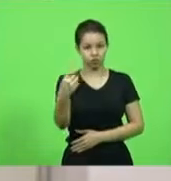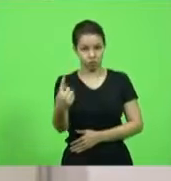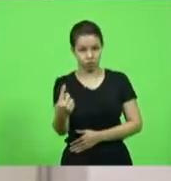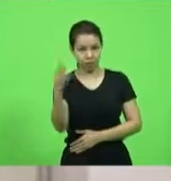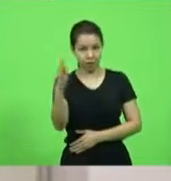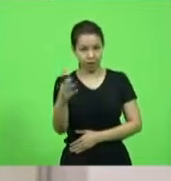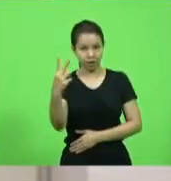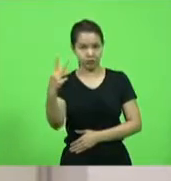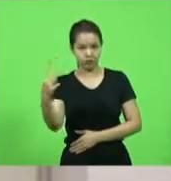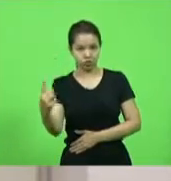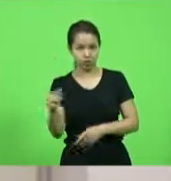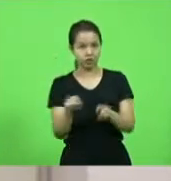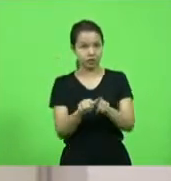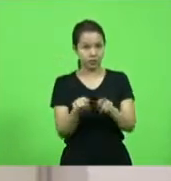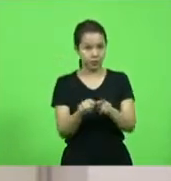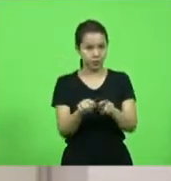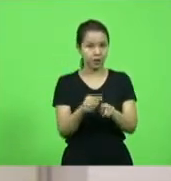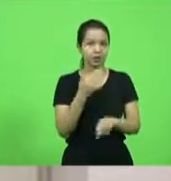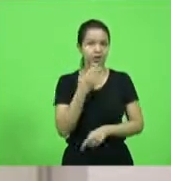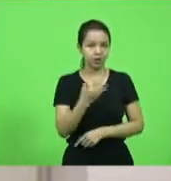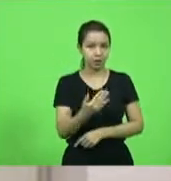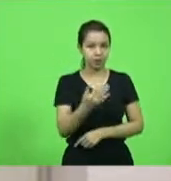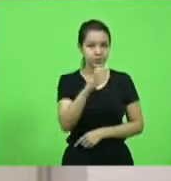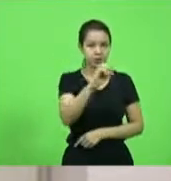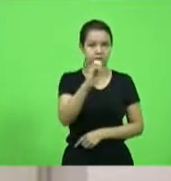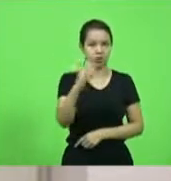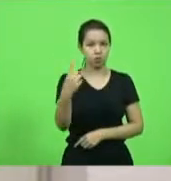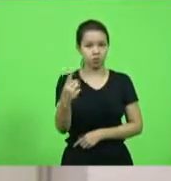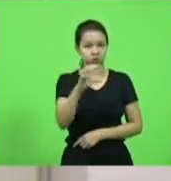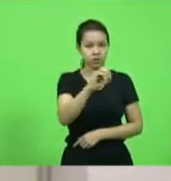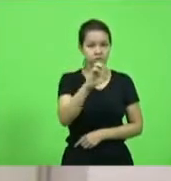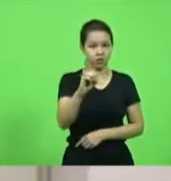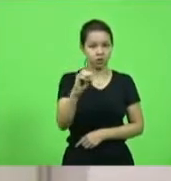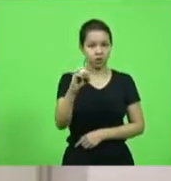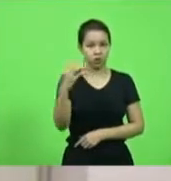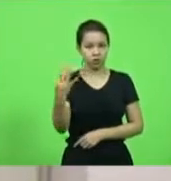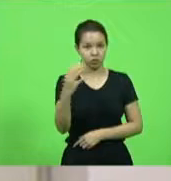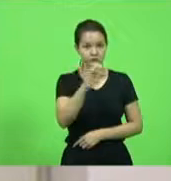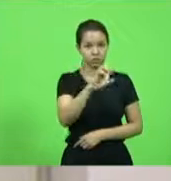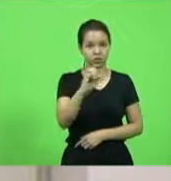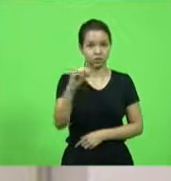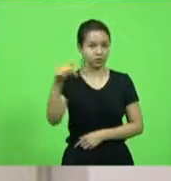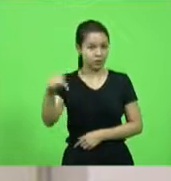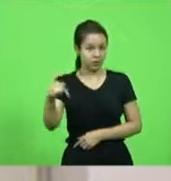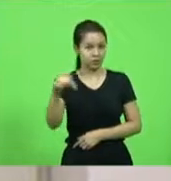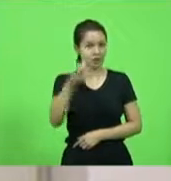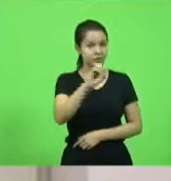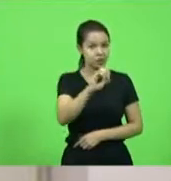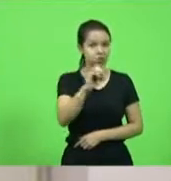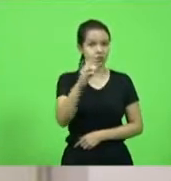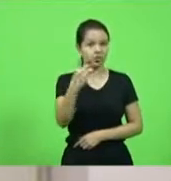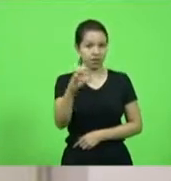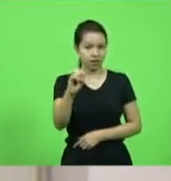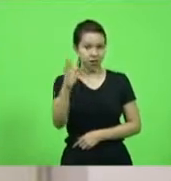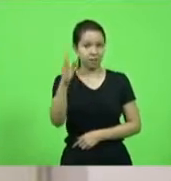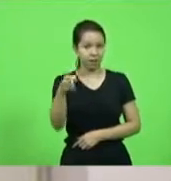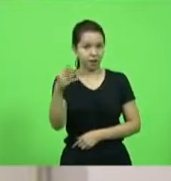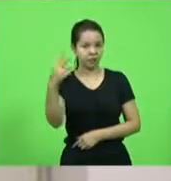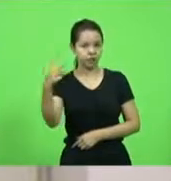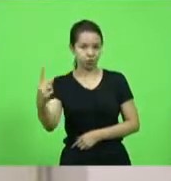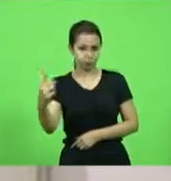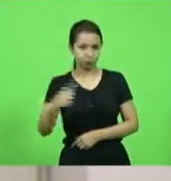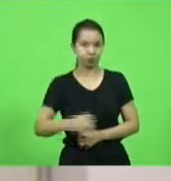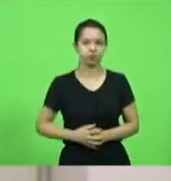001/021/2021, bem como os requerimentos 001, 004, 007 e 010/2021.